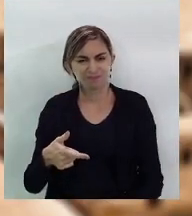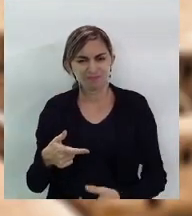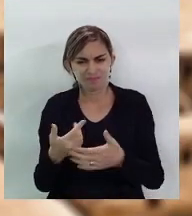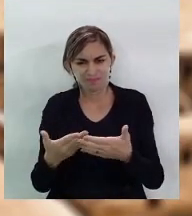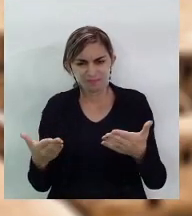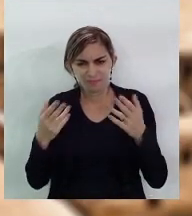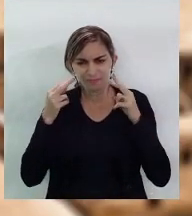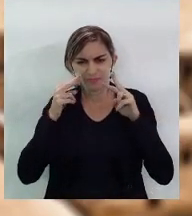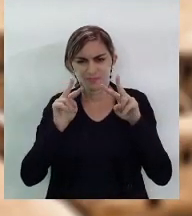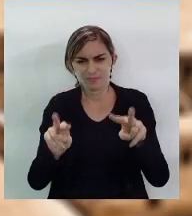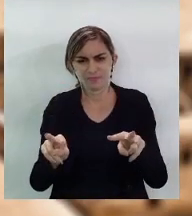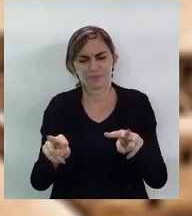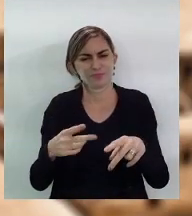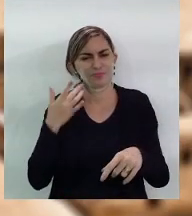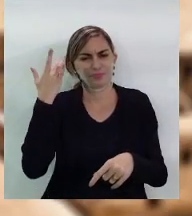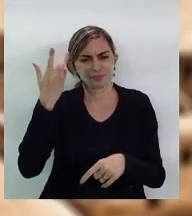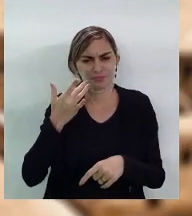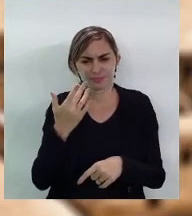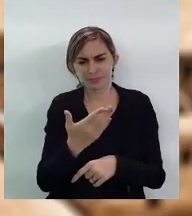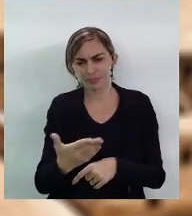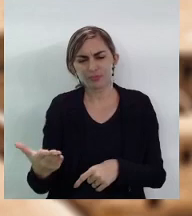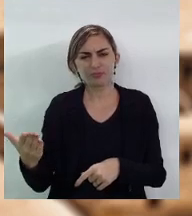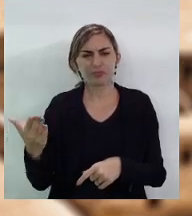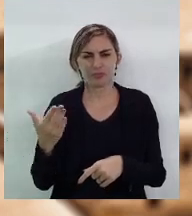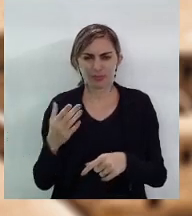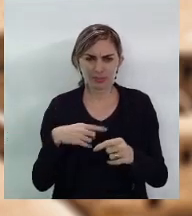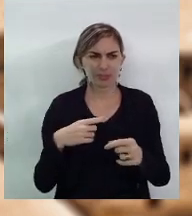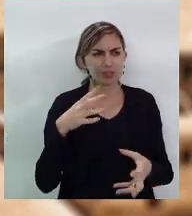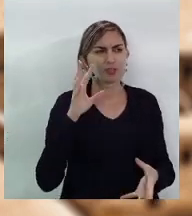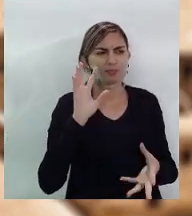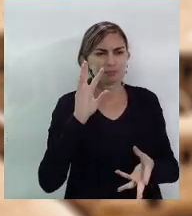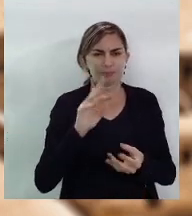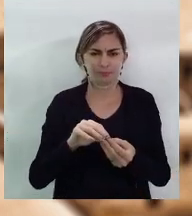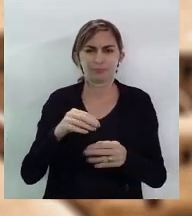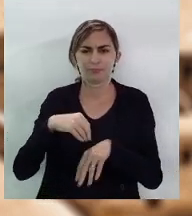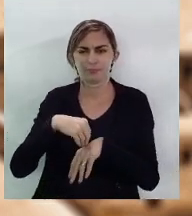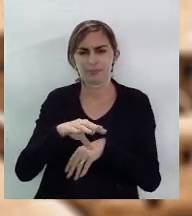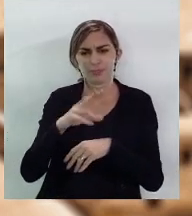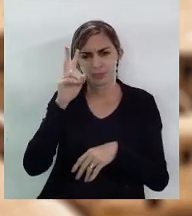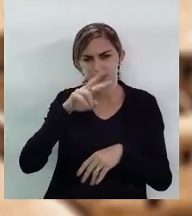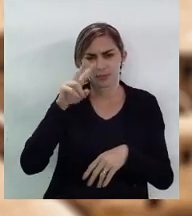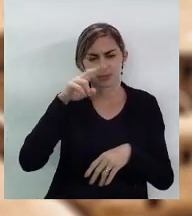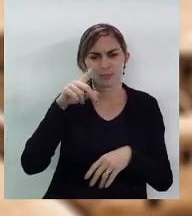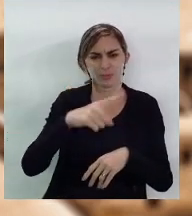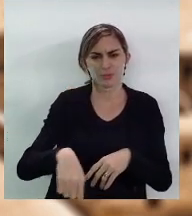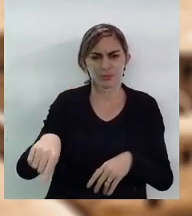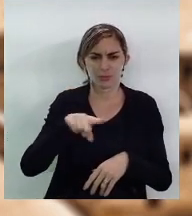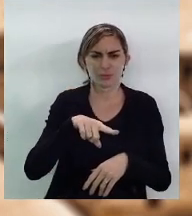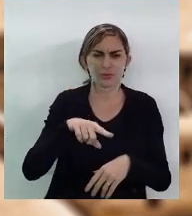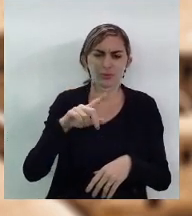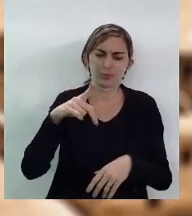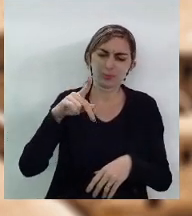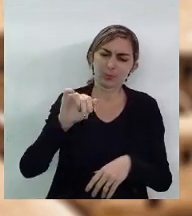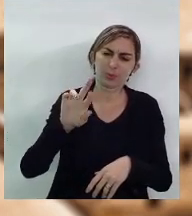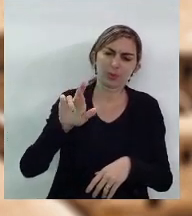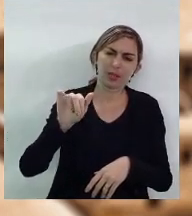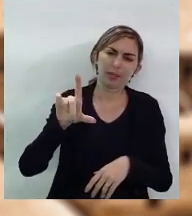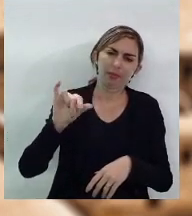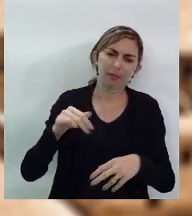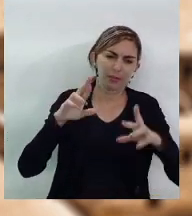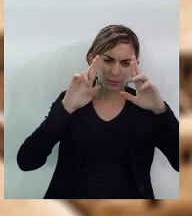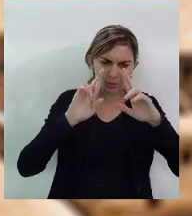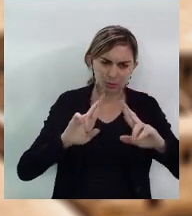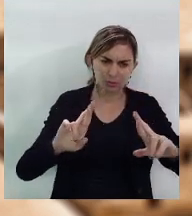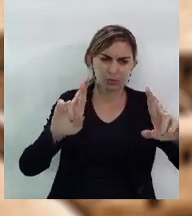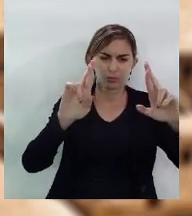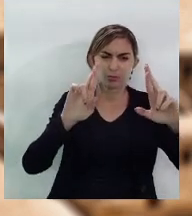agora, vejam só, eu acho que com esse ponto já dá para lembrar do nosso componente, né? A pluralidade, o